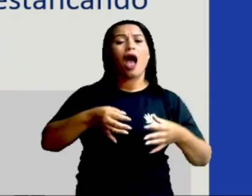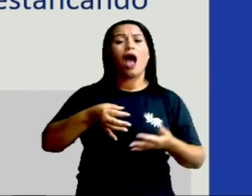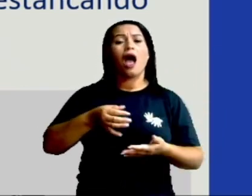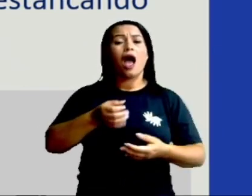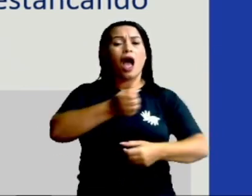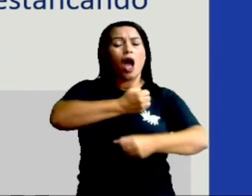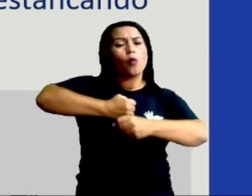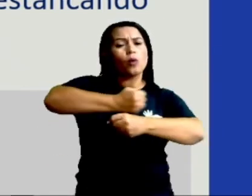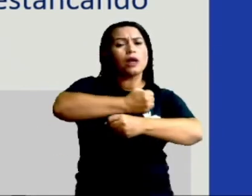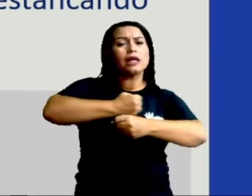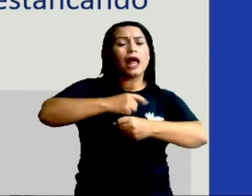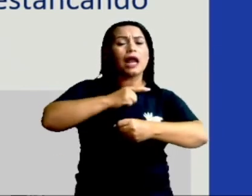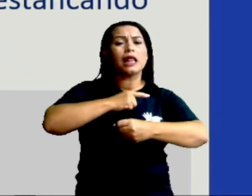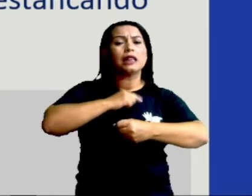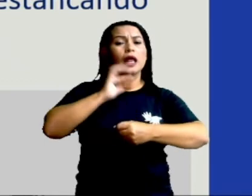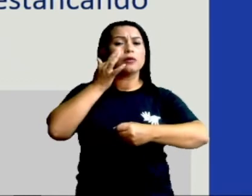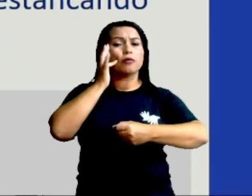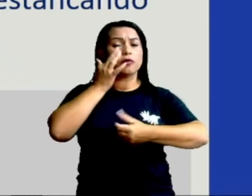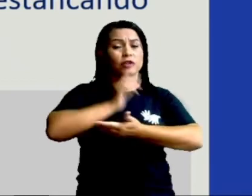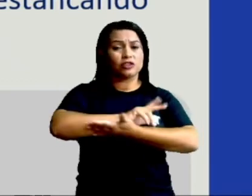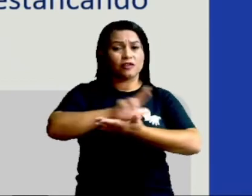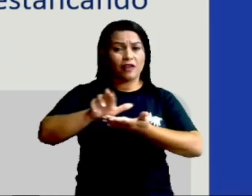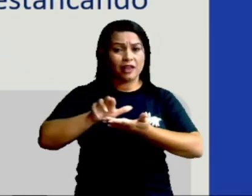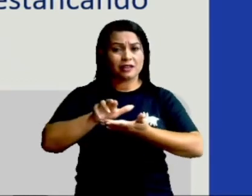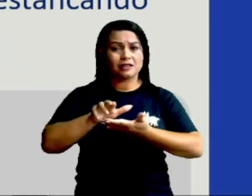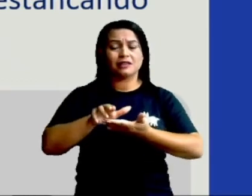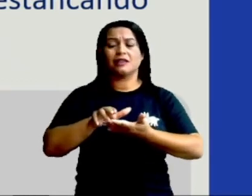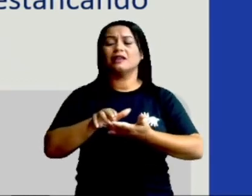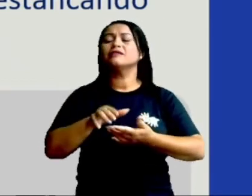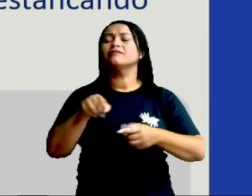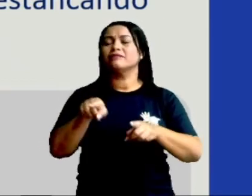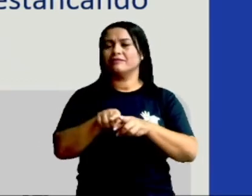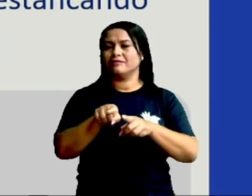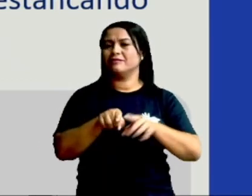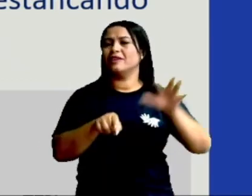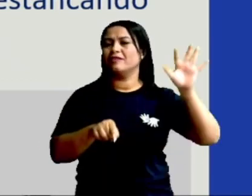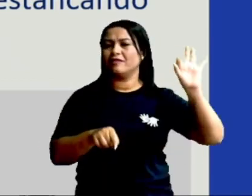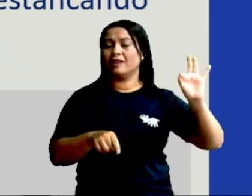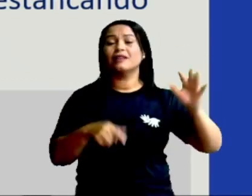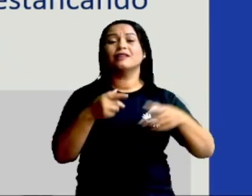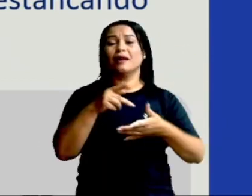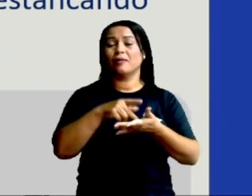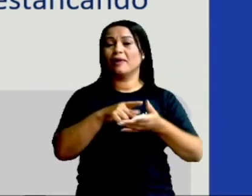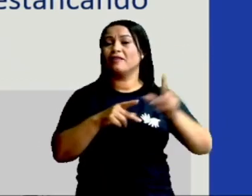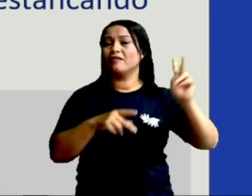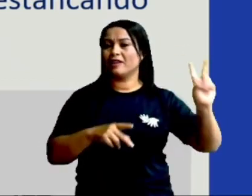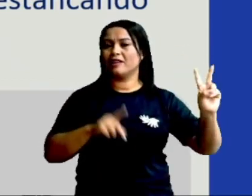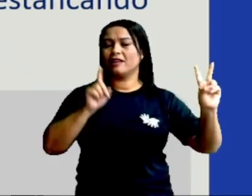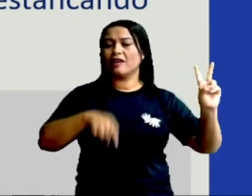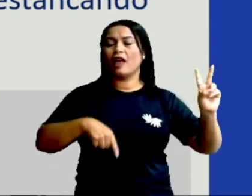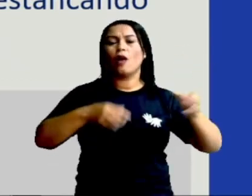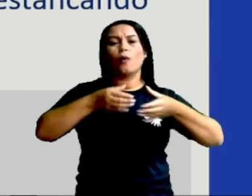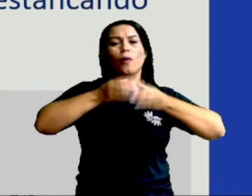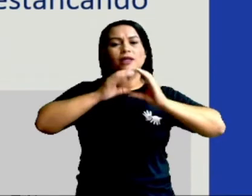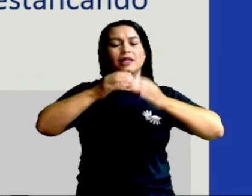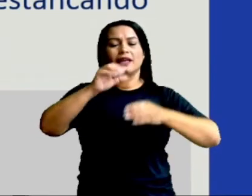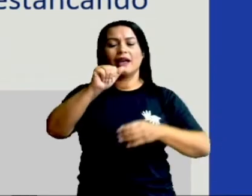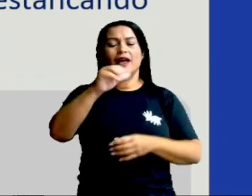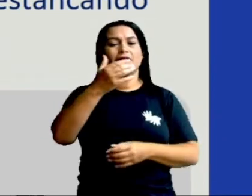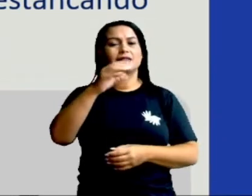se destacando o açaí e também verdadeiro né o açaí é uma fruta